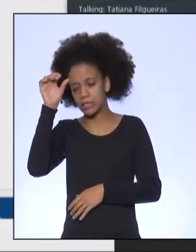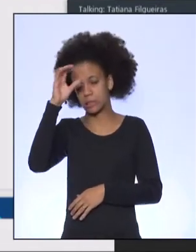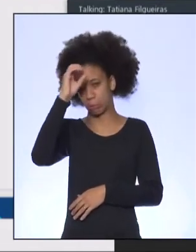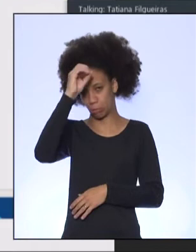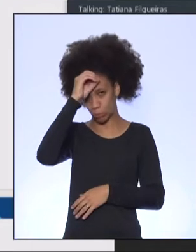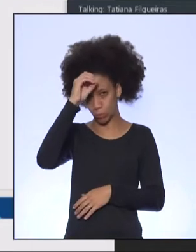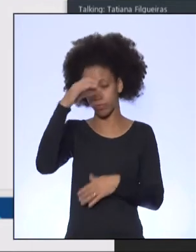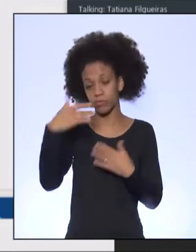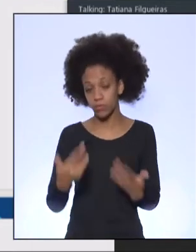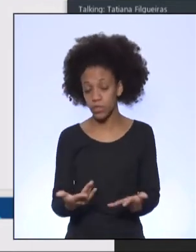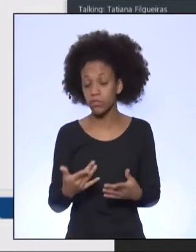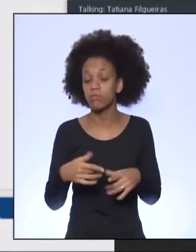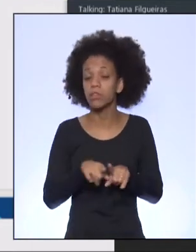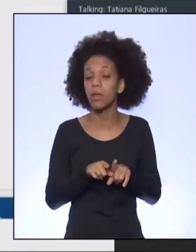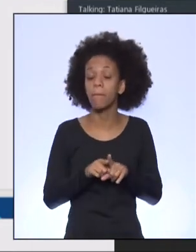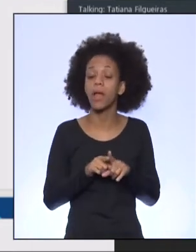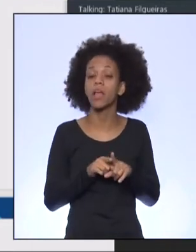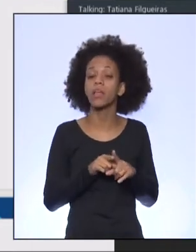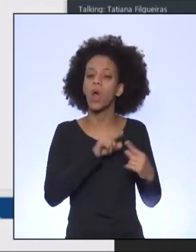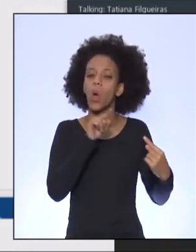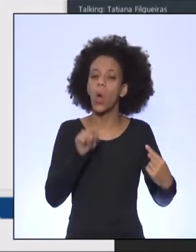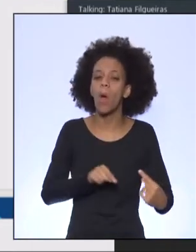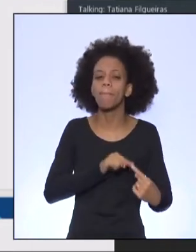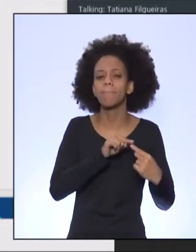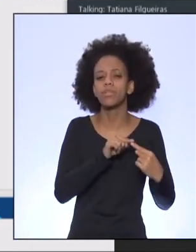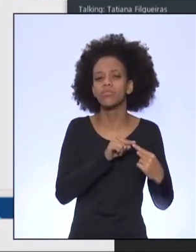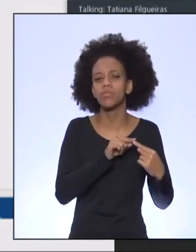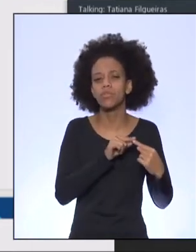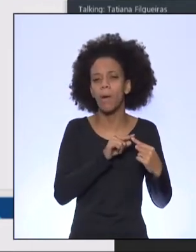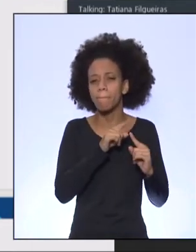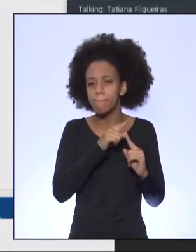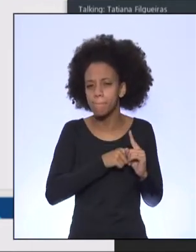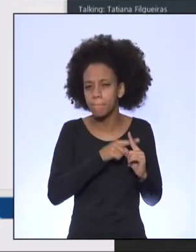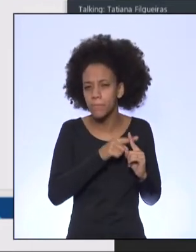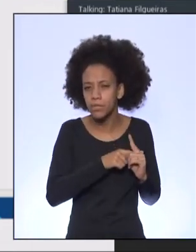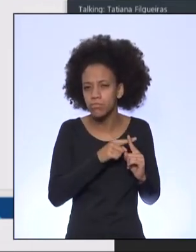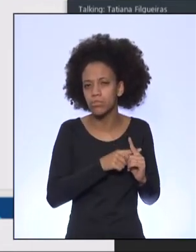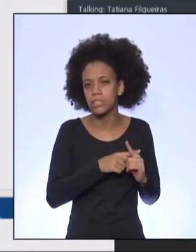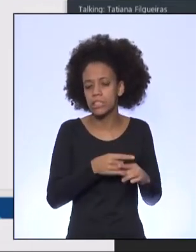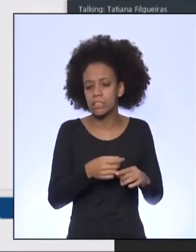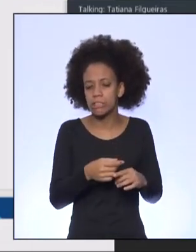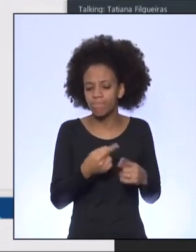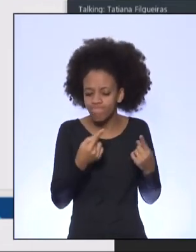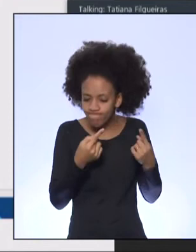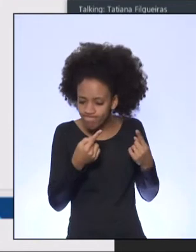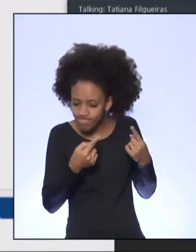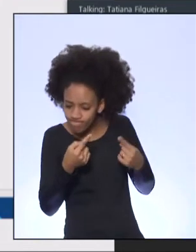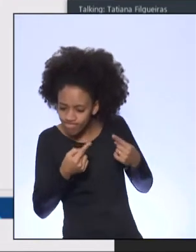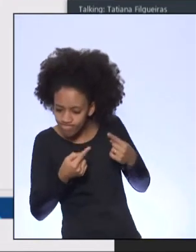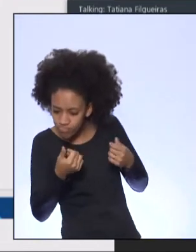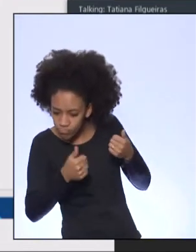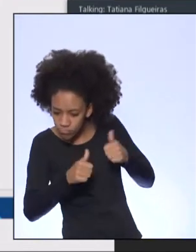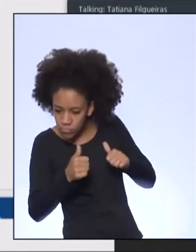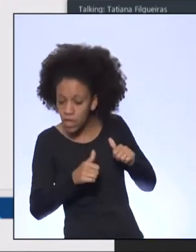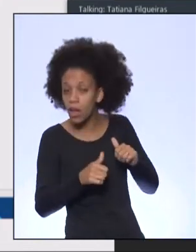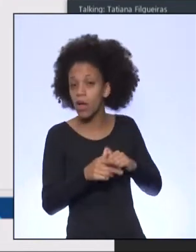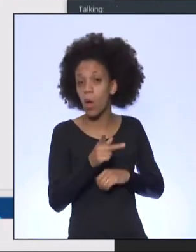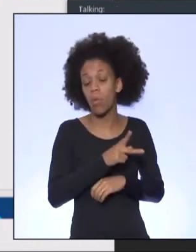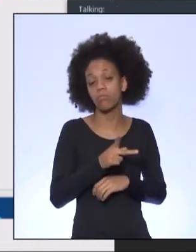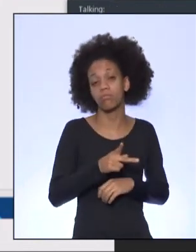Sobral. Instrumentos para medir pensamento crítico e criatividade em sala de aula, para nortear o trabalho do